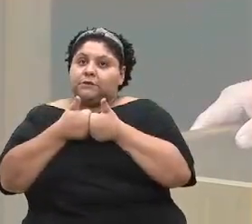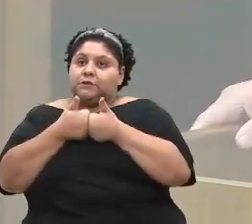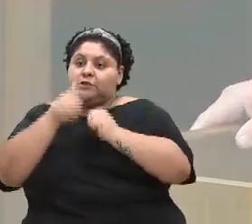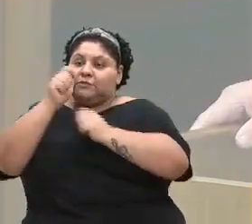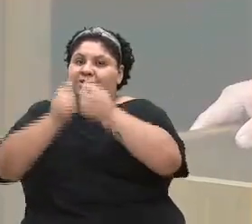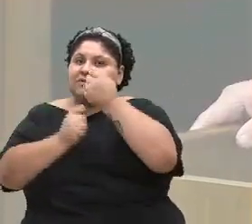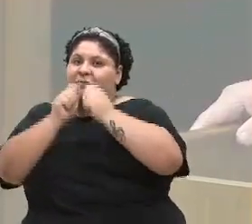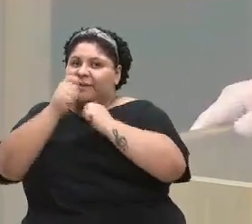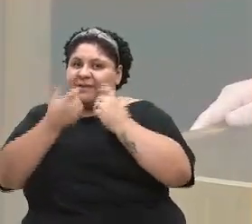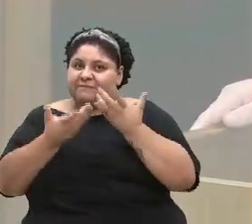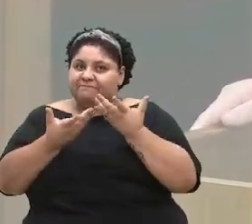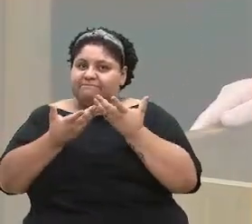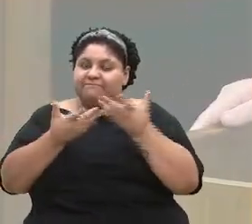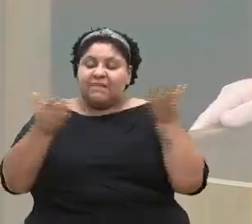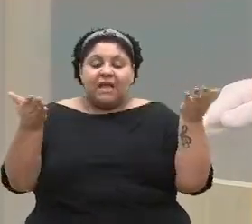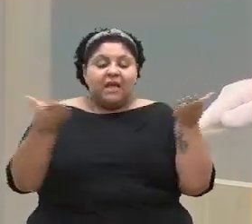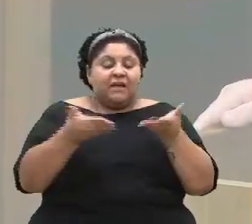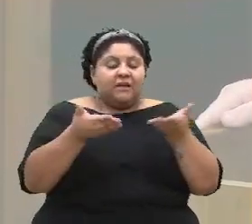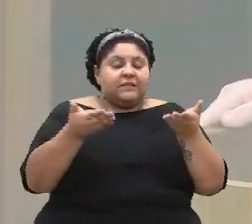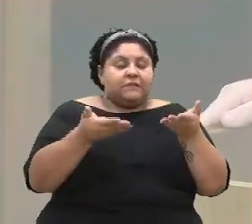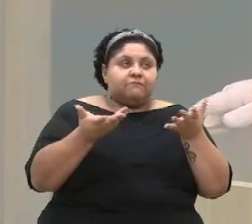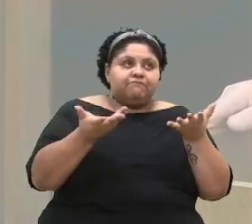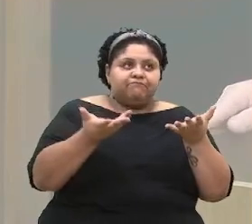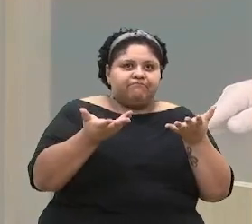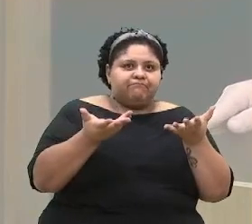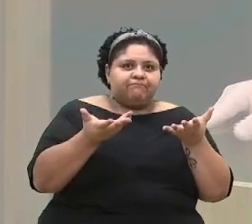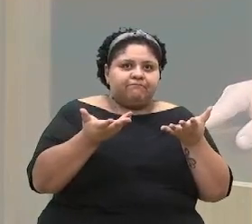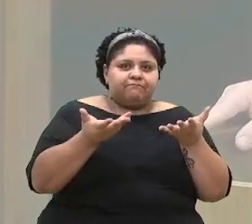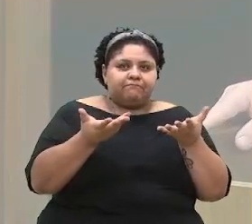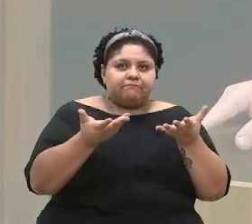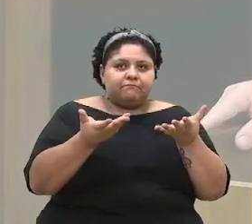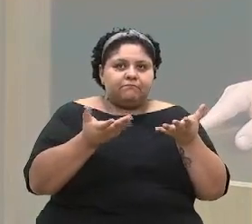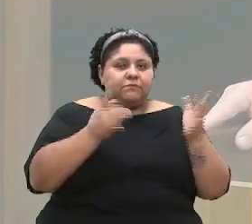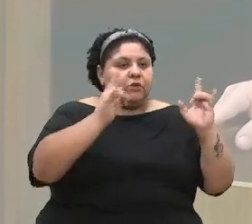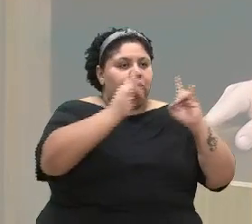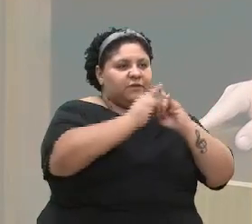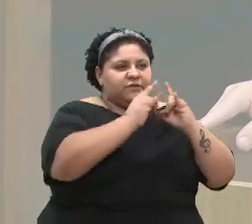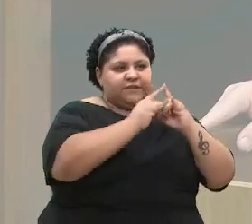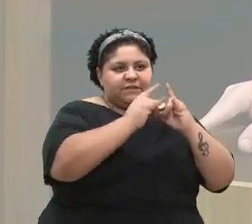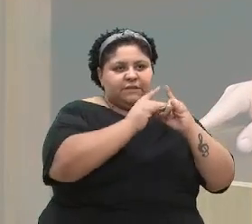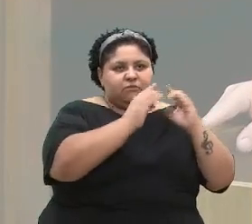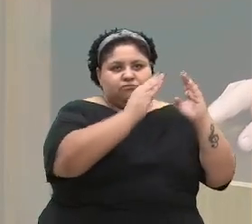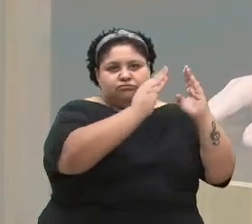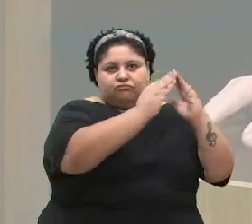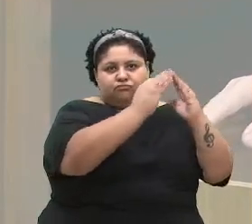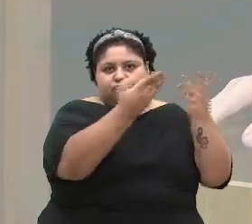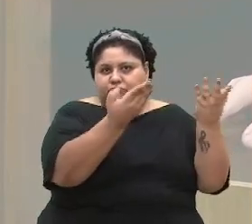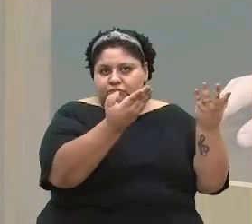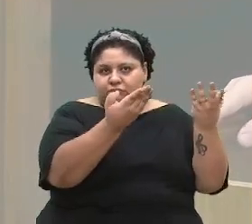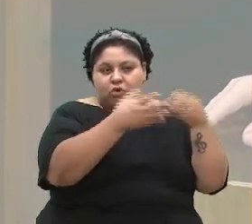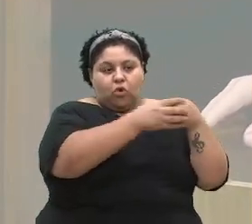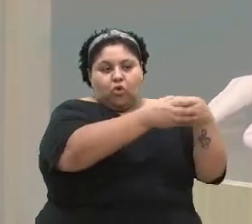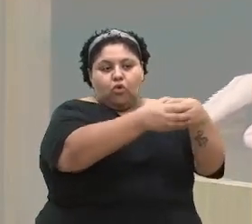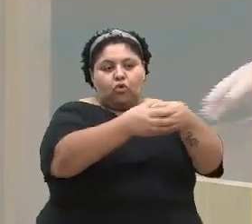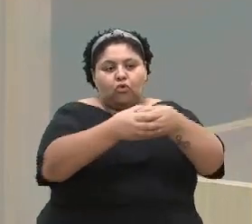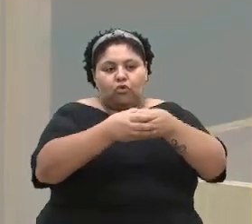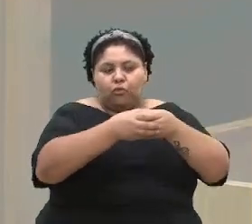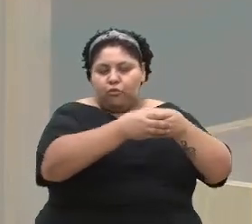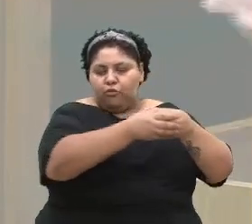estabelecimento. Já vamos dizer assim, uma associação de moradores, ela